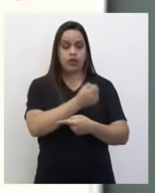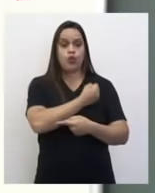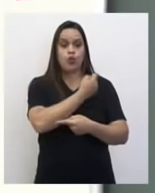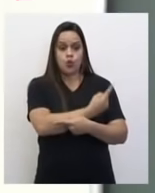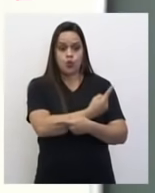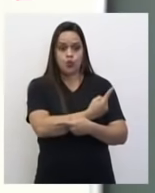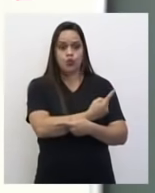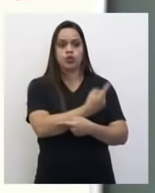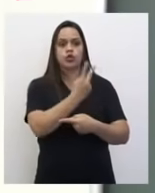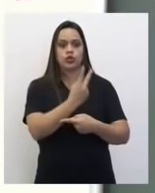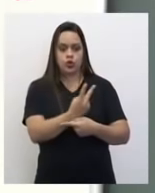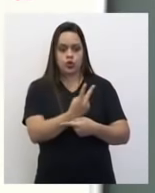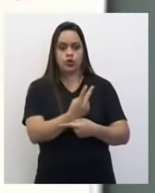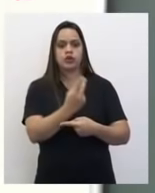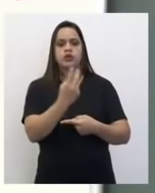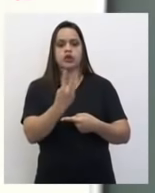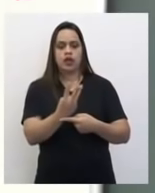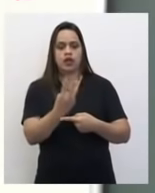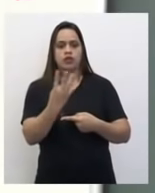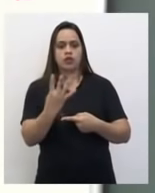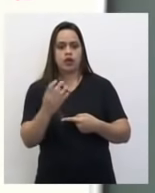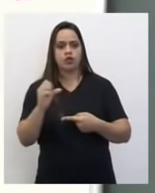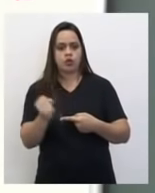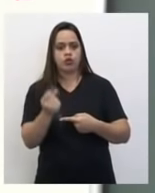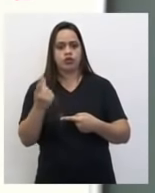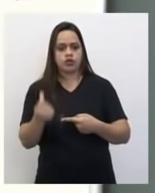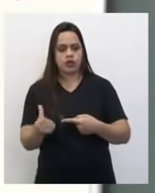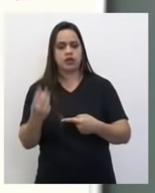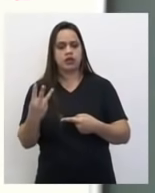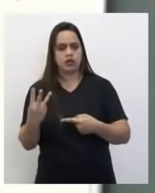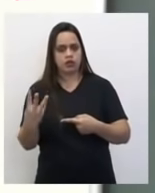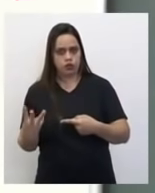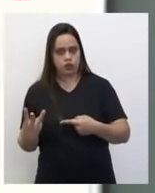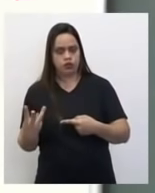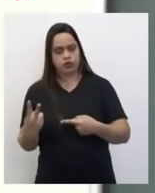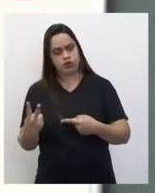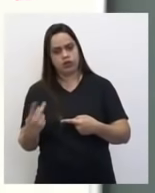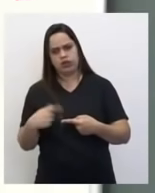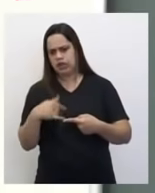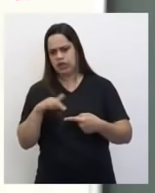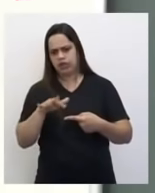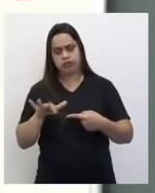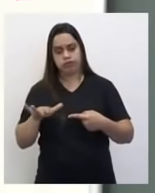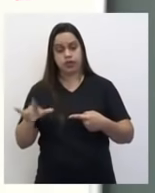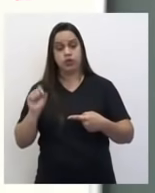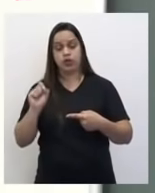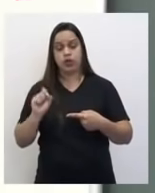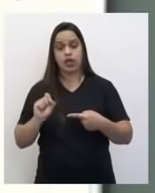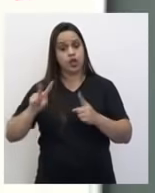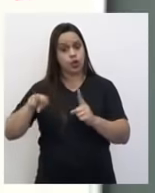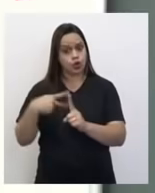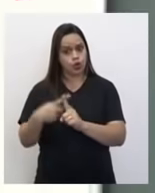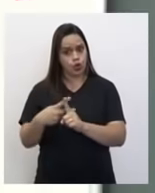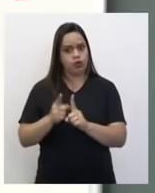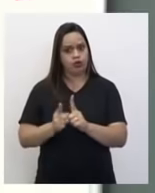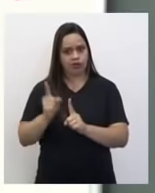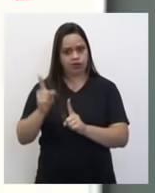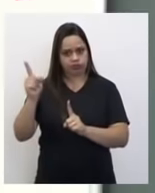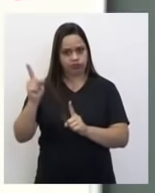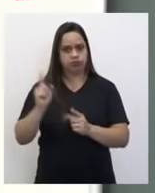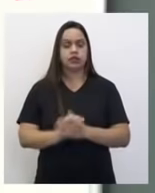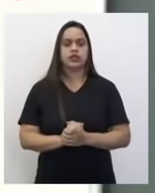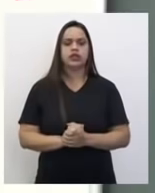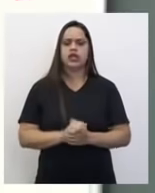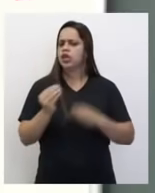ter valor dois, aqui valor 4, 8, 16, 32. e vai indo e subindo de dobro em dobro, tá? E